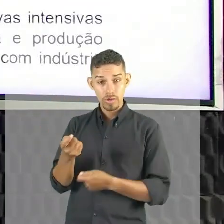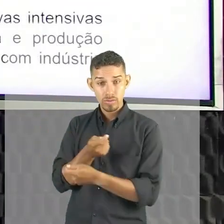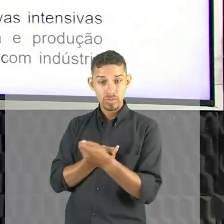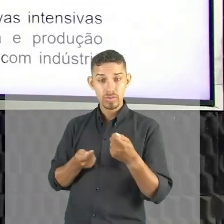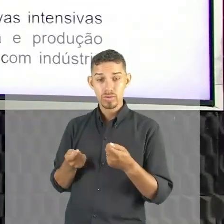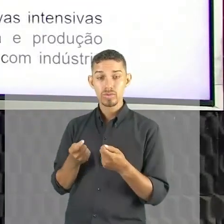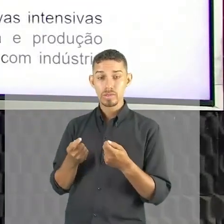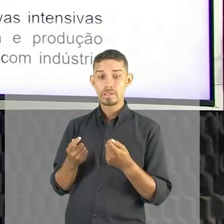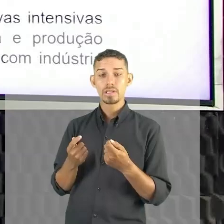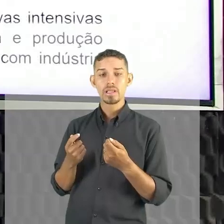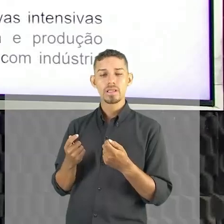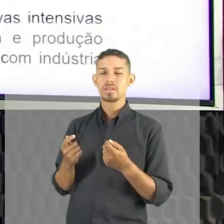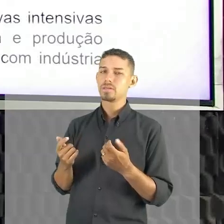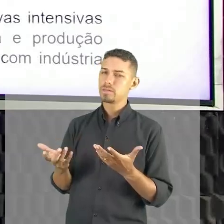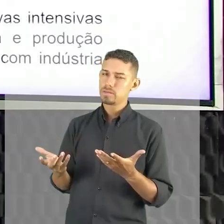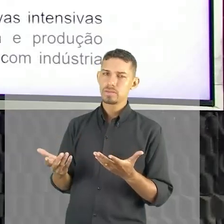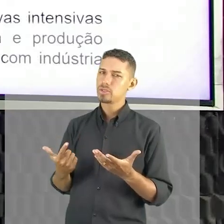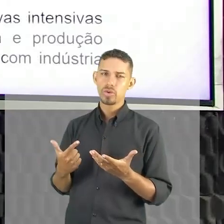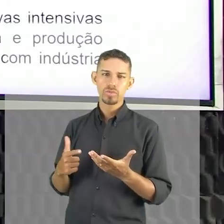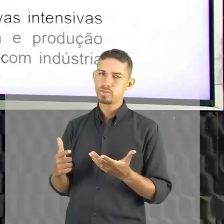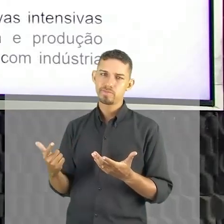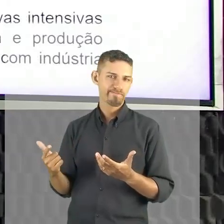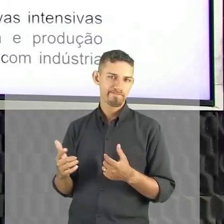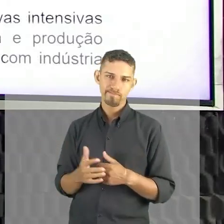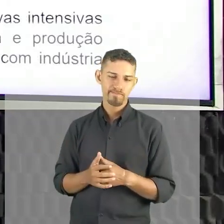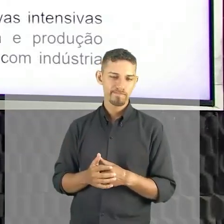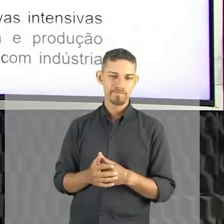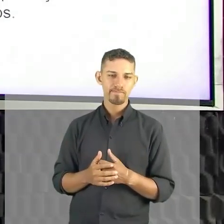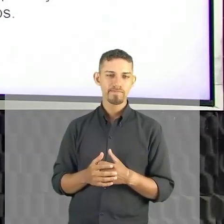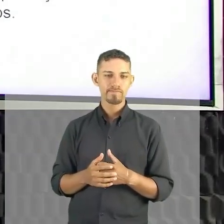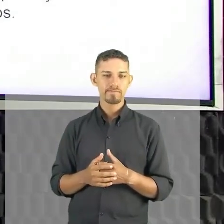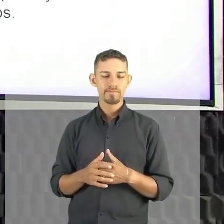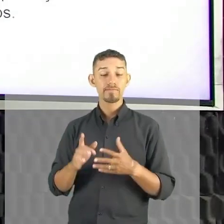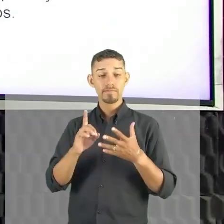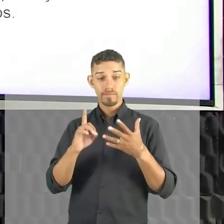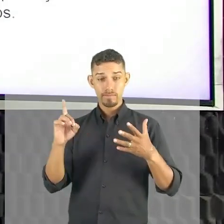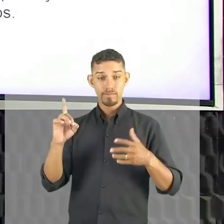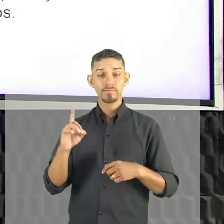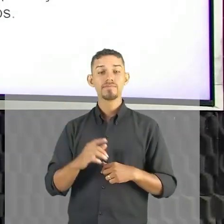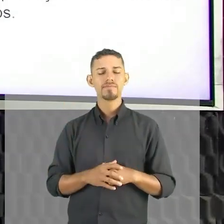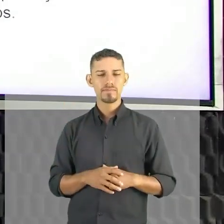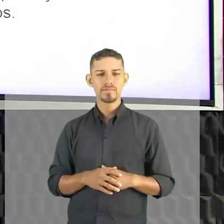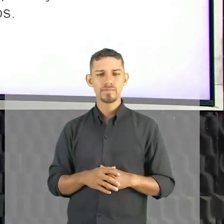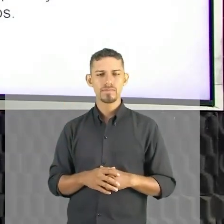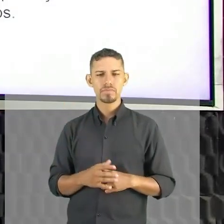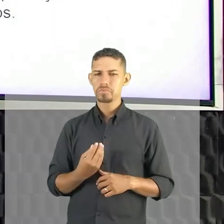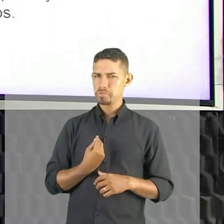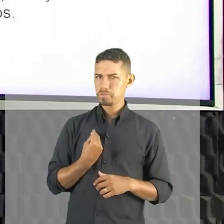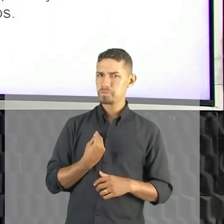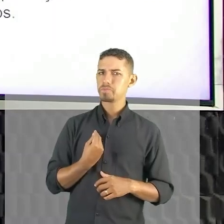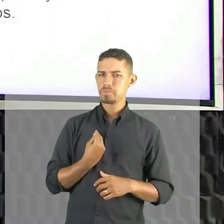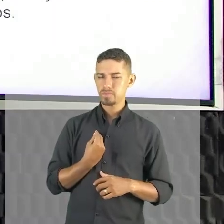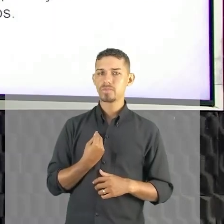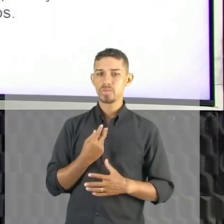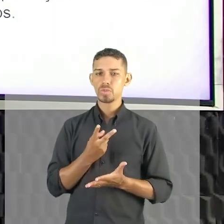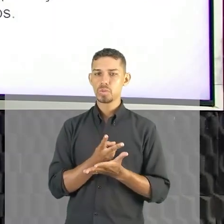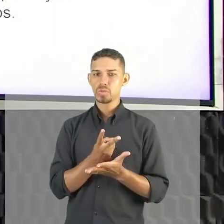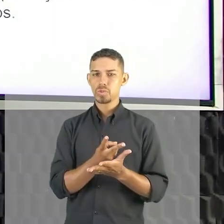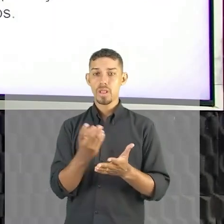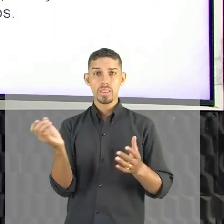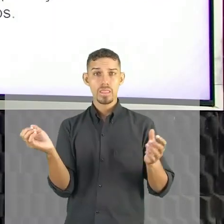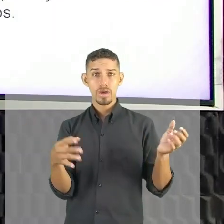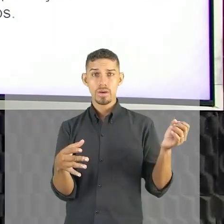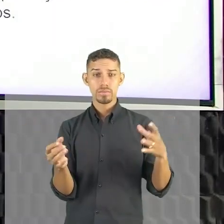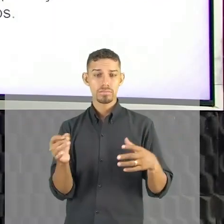de uma industrialização limpa, né? Isso não vai ter nesse processo. A letra T. A presença constante de